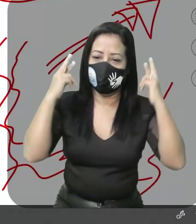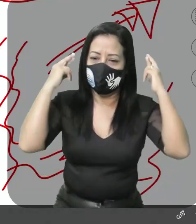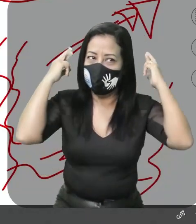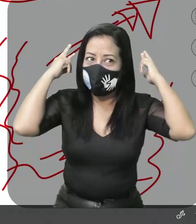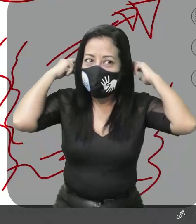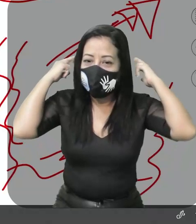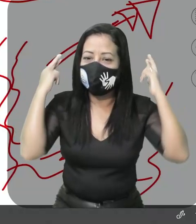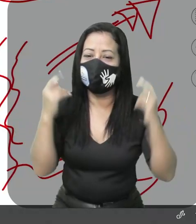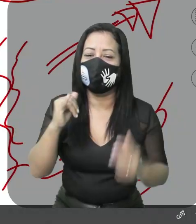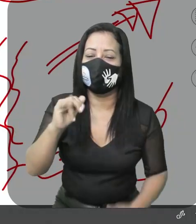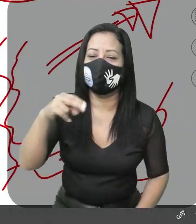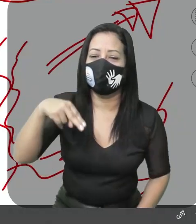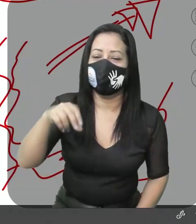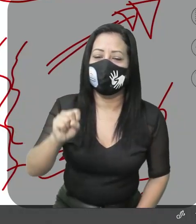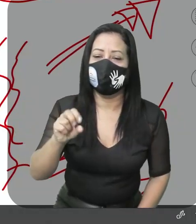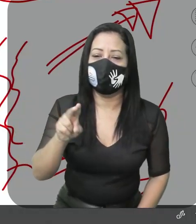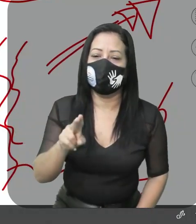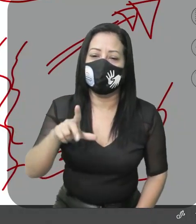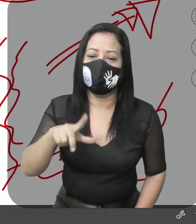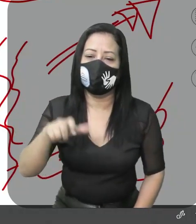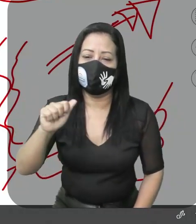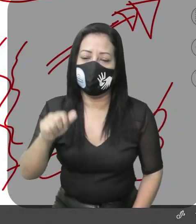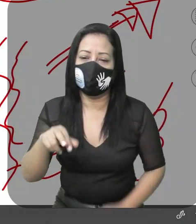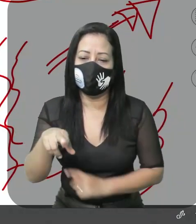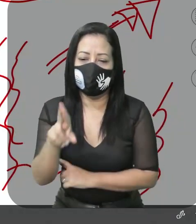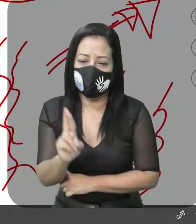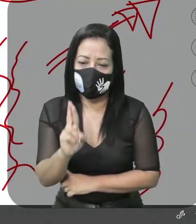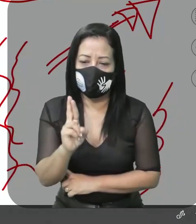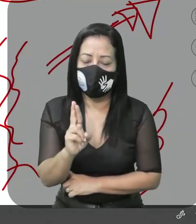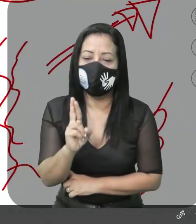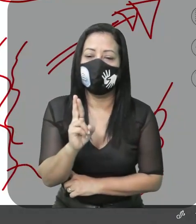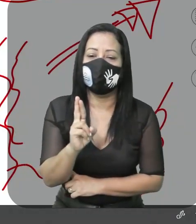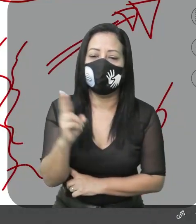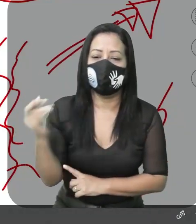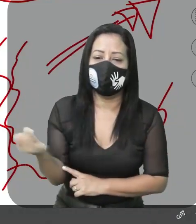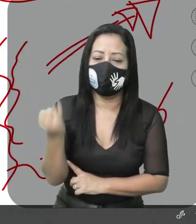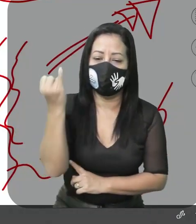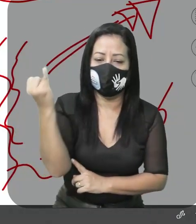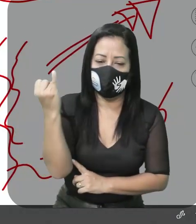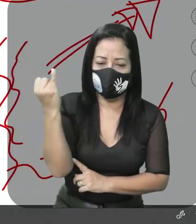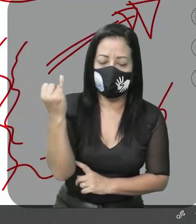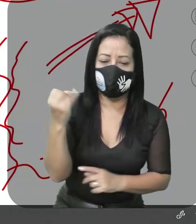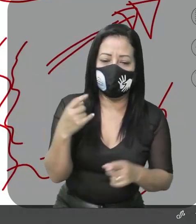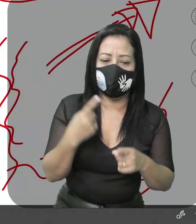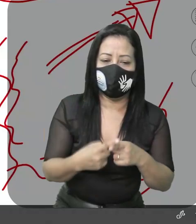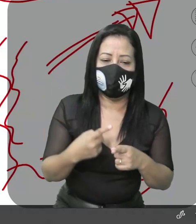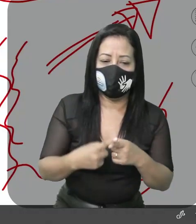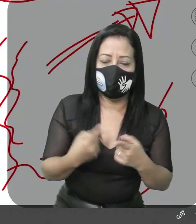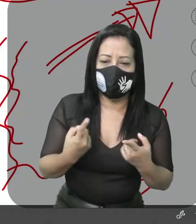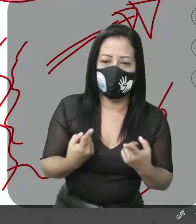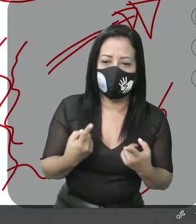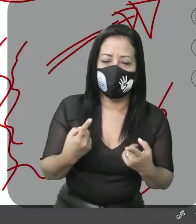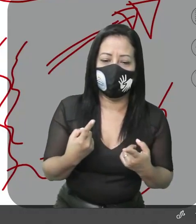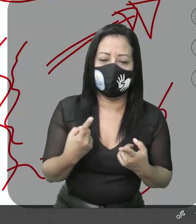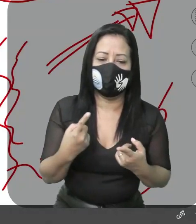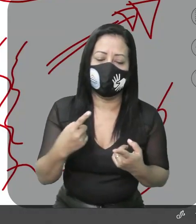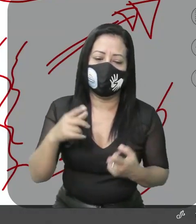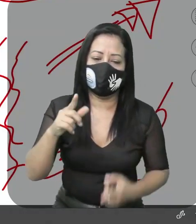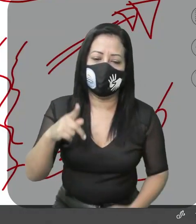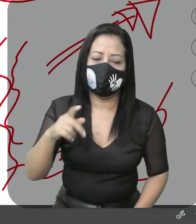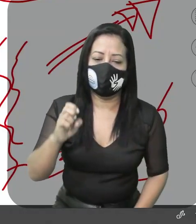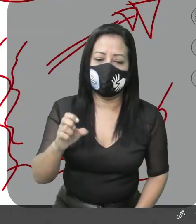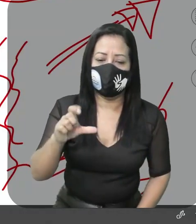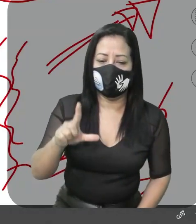importante observada, é justamente a península do Peloponeso. Era ali que aconteciam